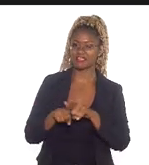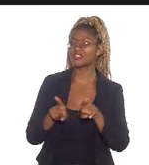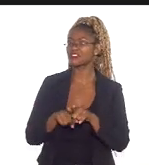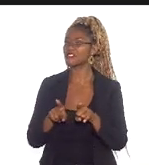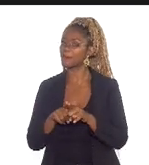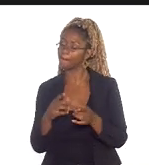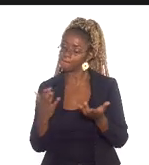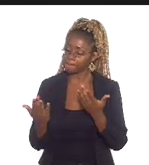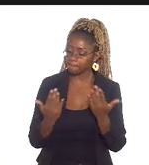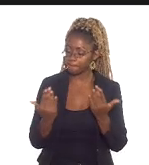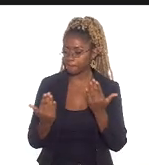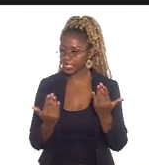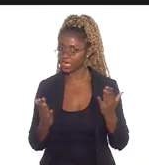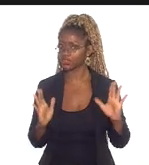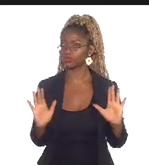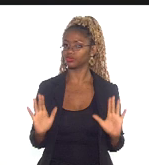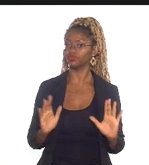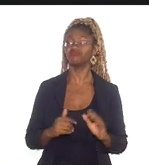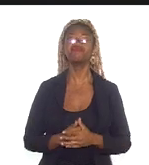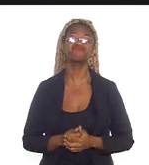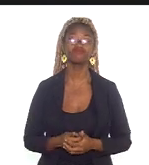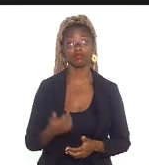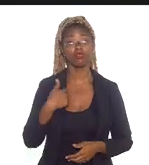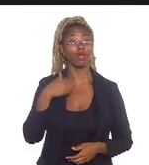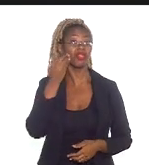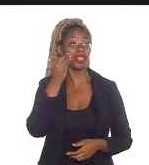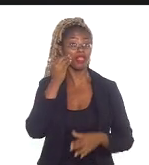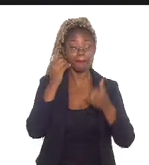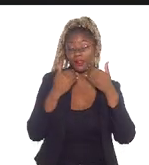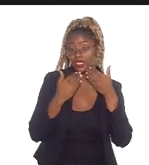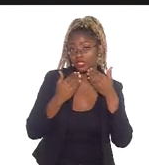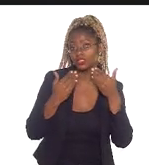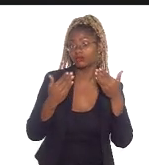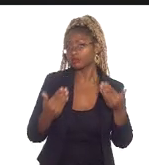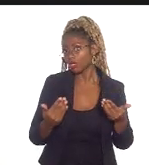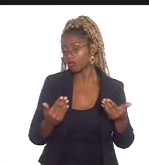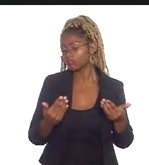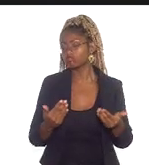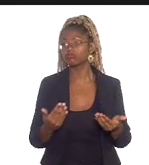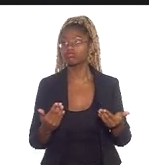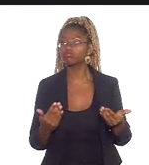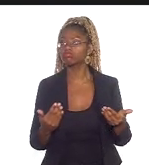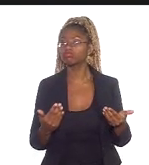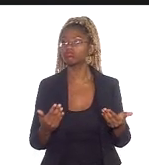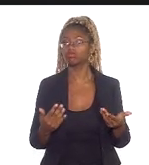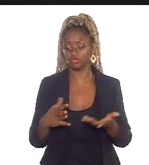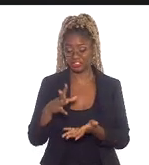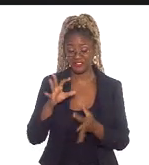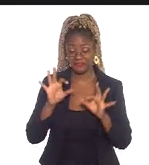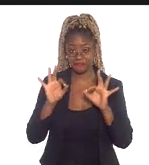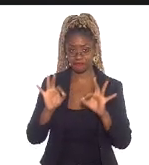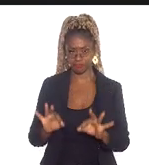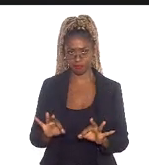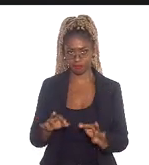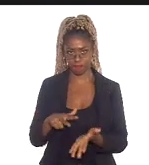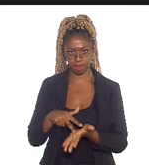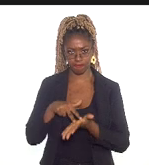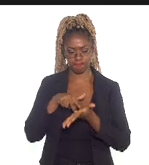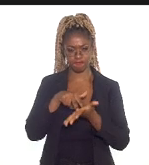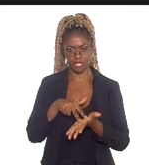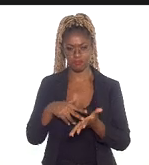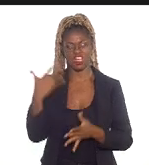relativos, eu procurei apresentar de uma forma consolidada, entendendo